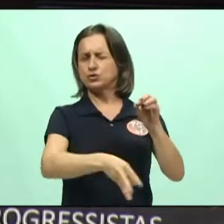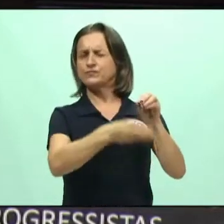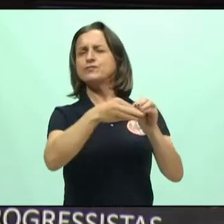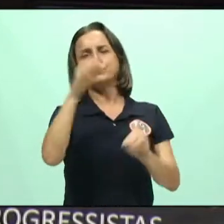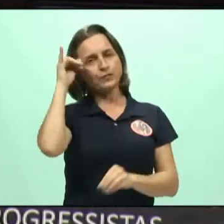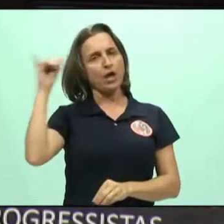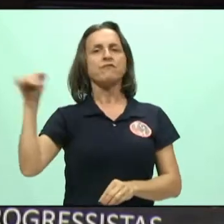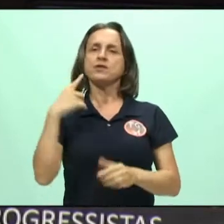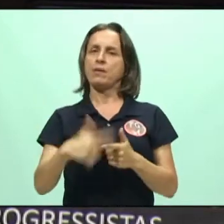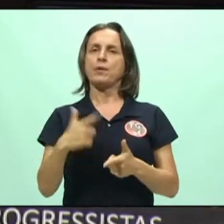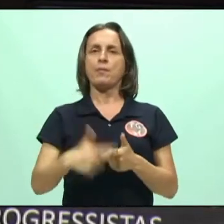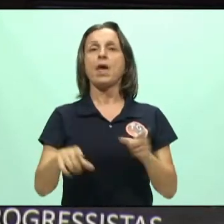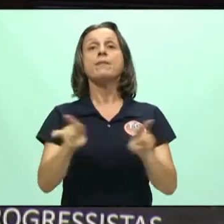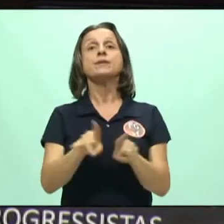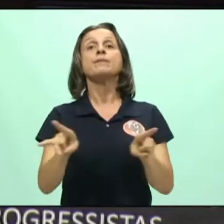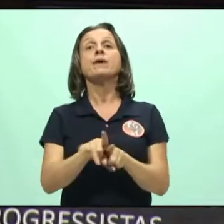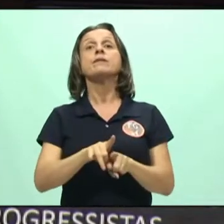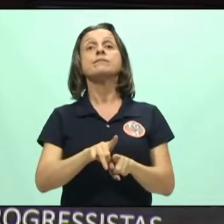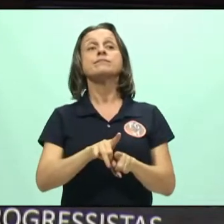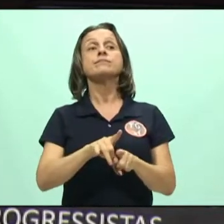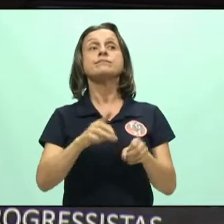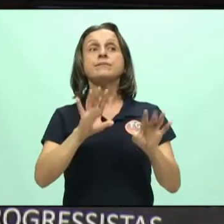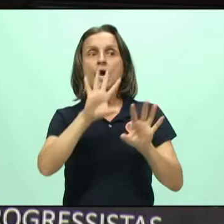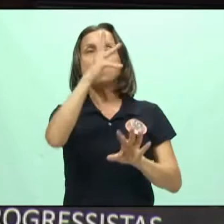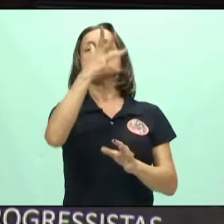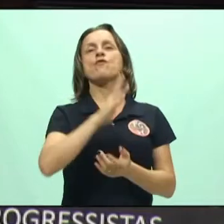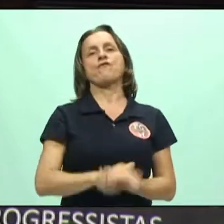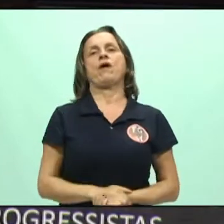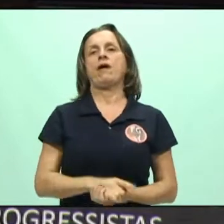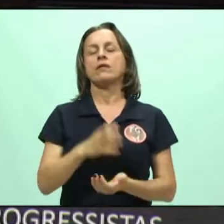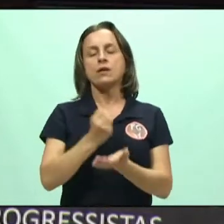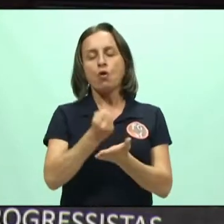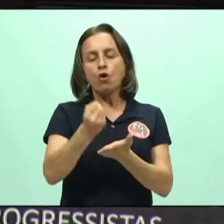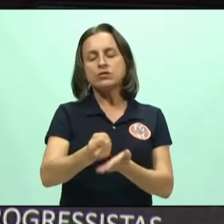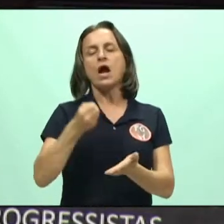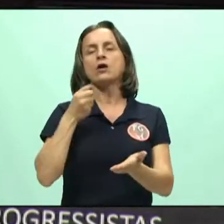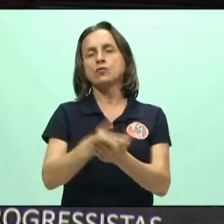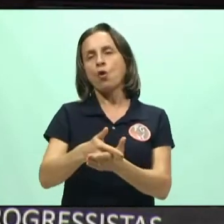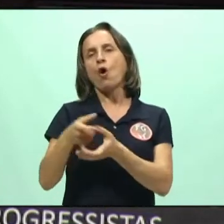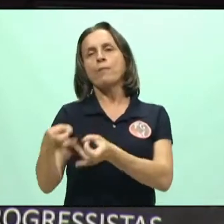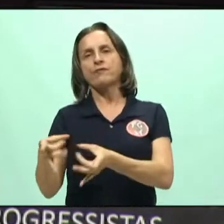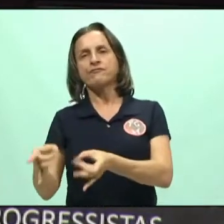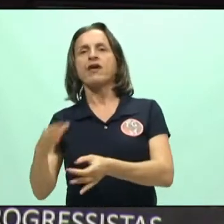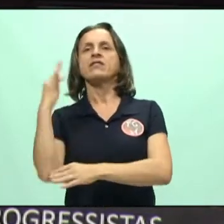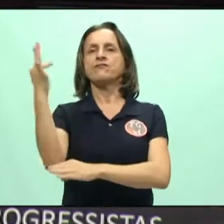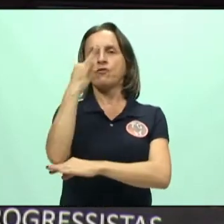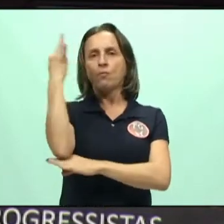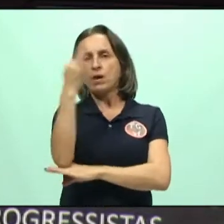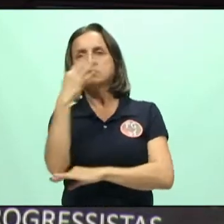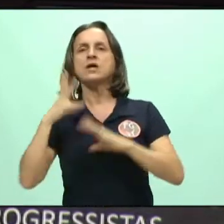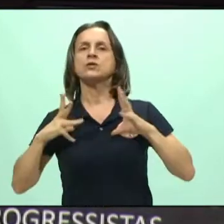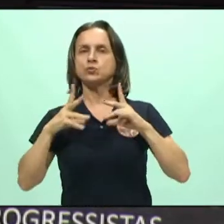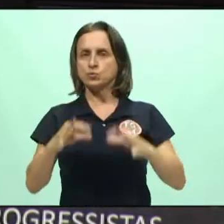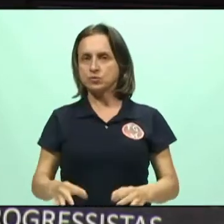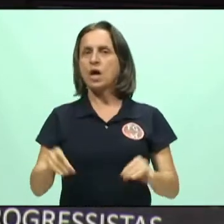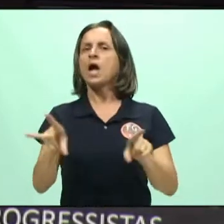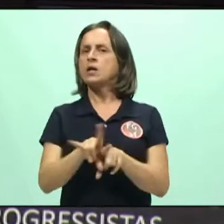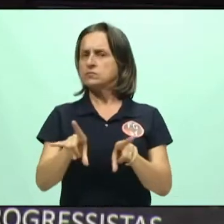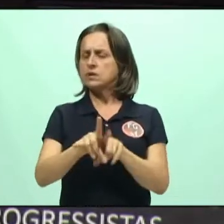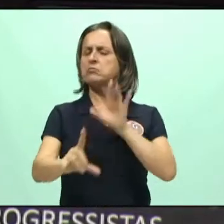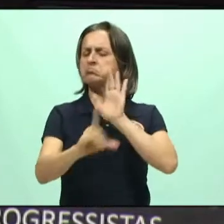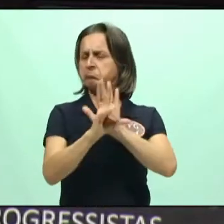evitar esses problemas e fazer com aquele cidadão que tá lá que tem um contrato de compra e venda formalizar de que exerce a posse legal